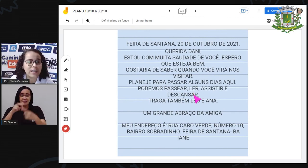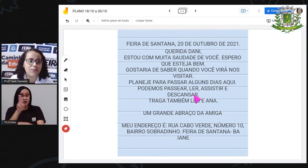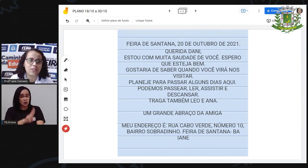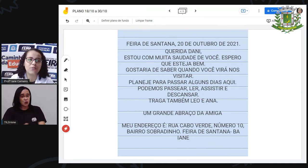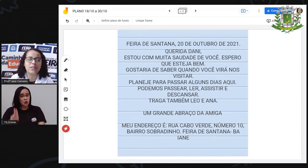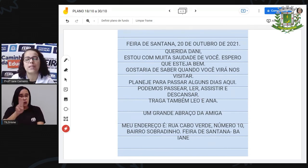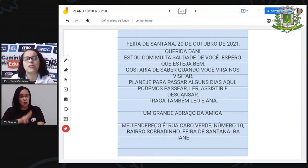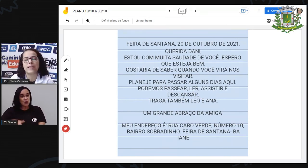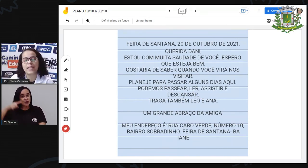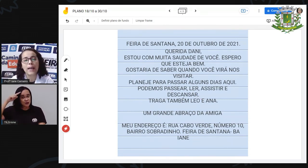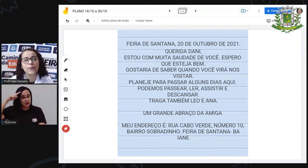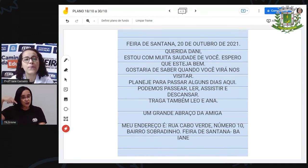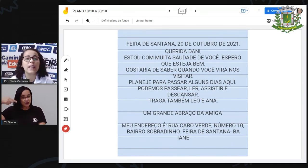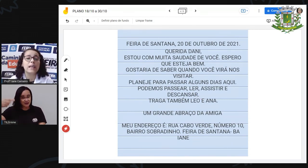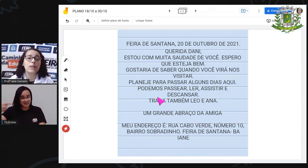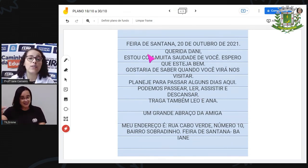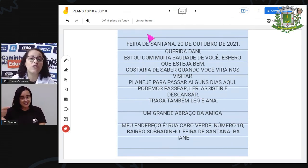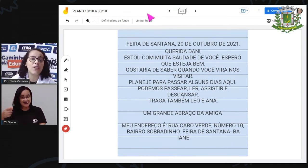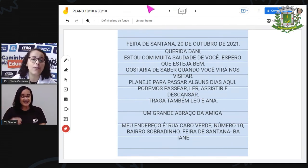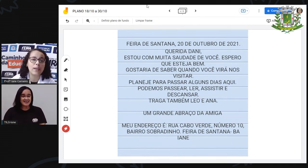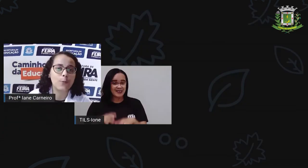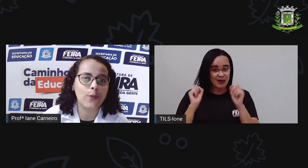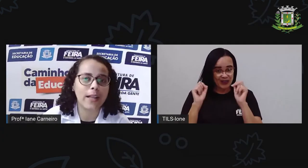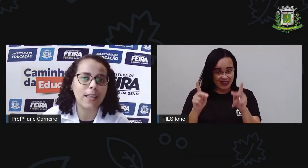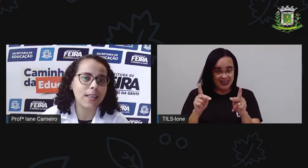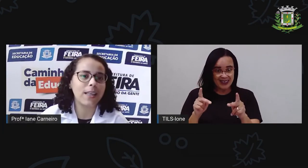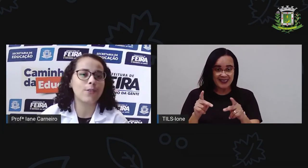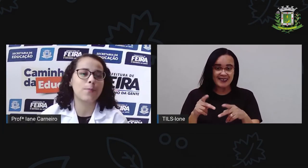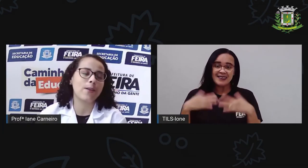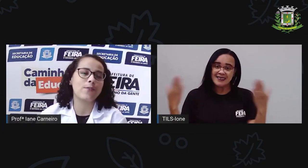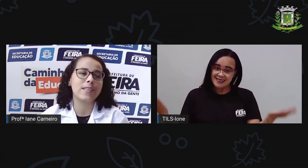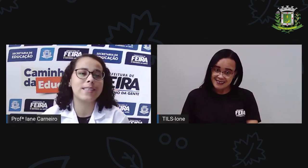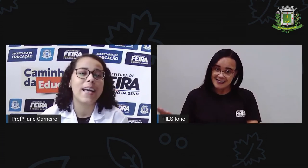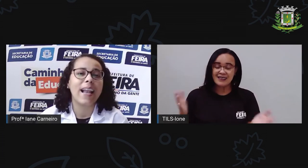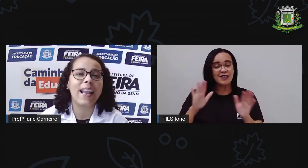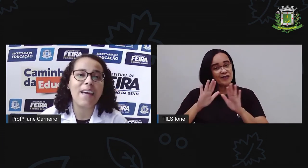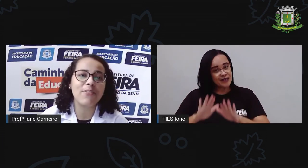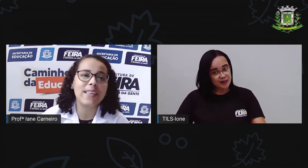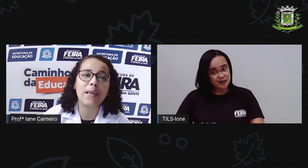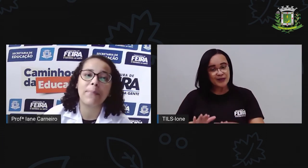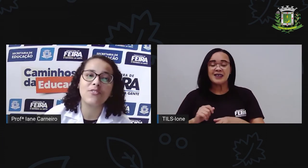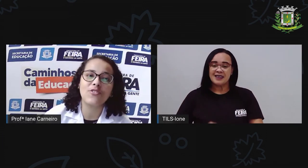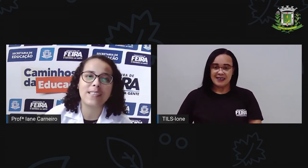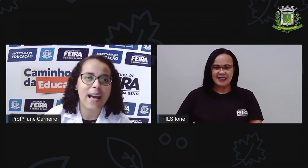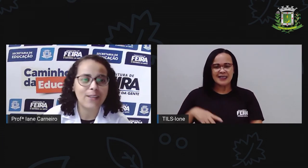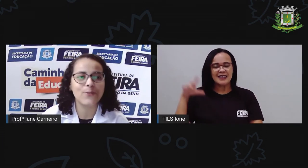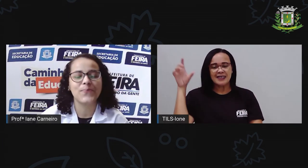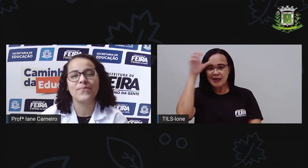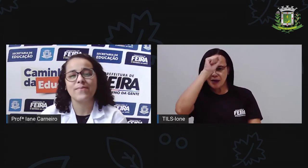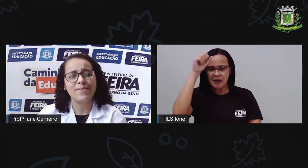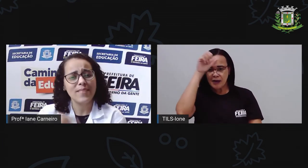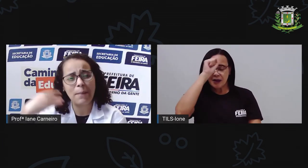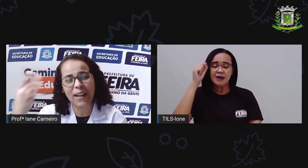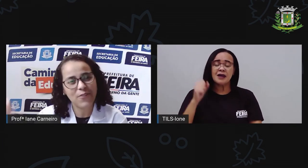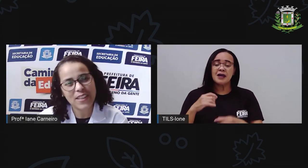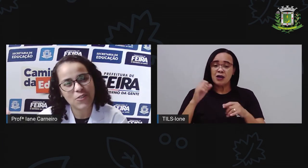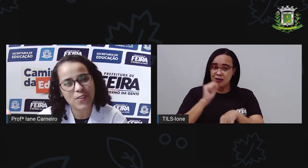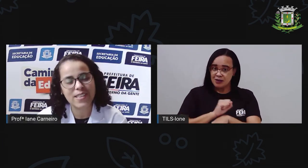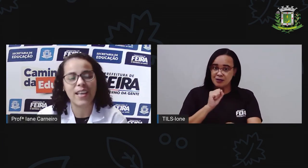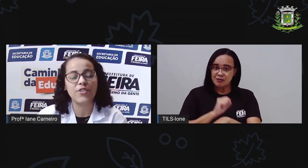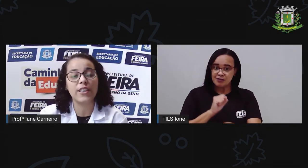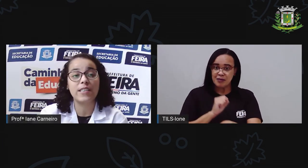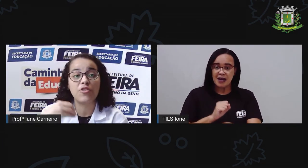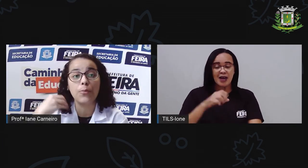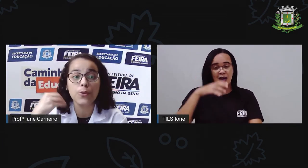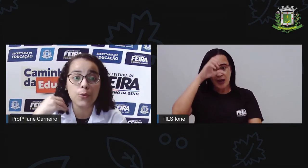dia a dia, na vida de vocês, tá certo? Então, a gente vai ficando por aqui. Eu espero que vocês levem esse aprendizado para a vida de